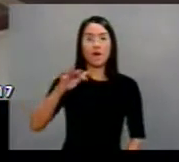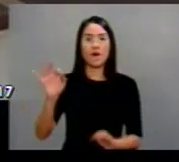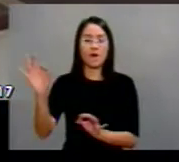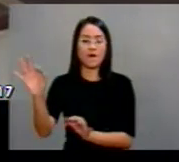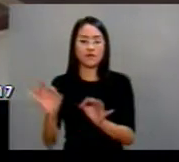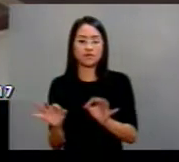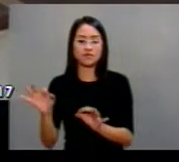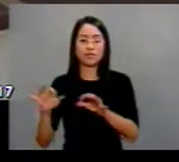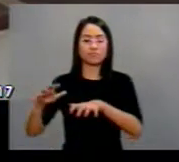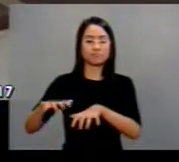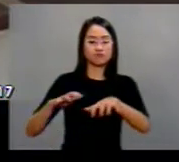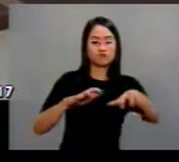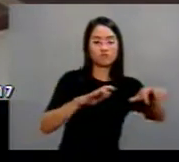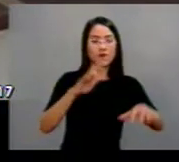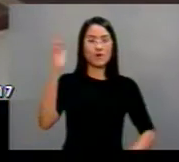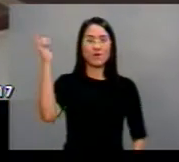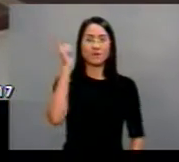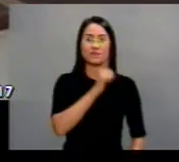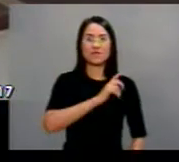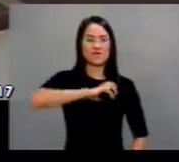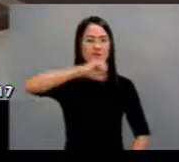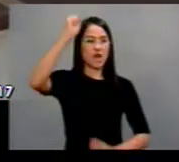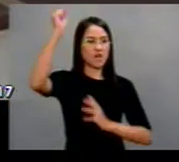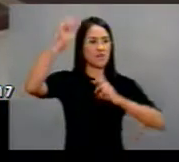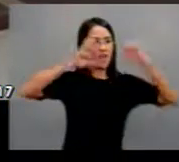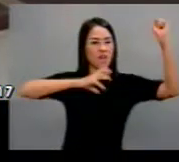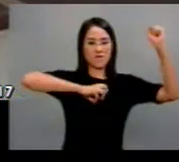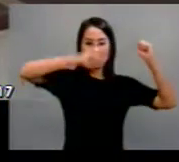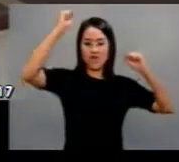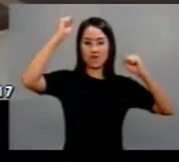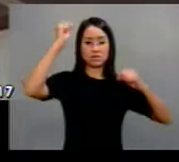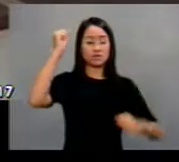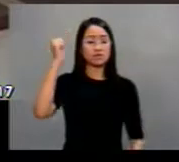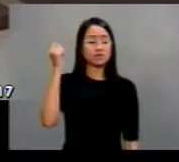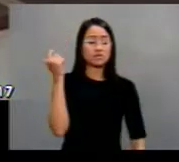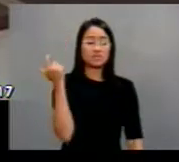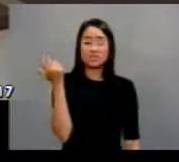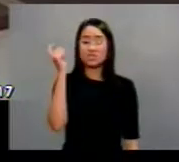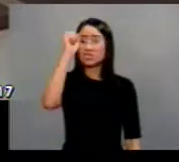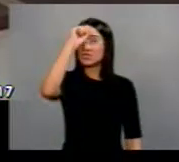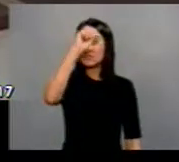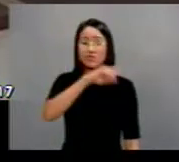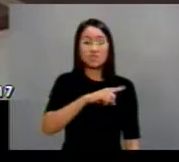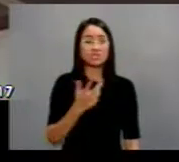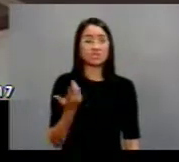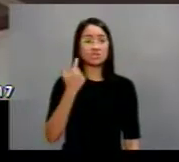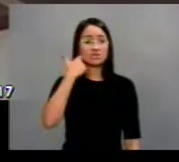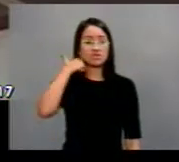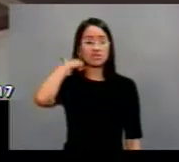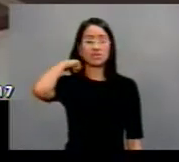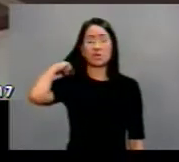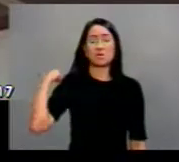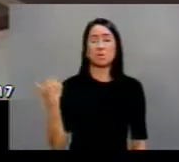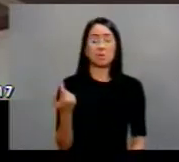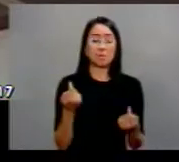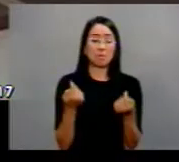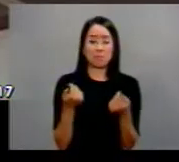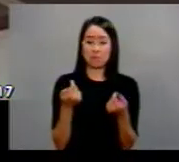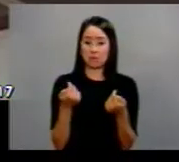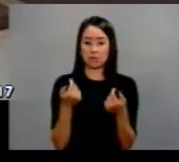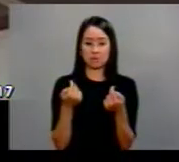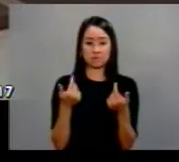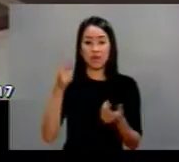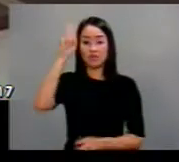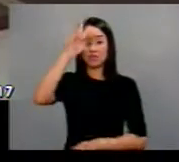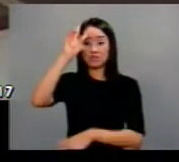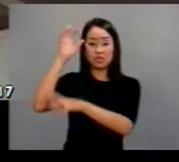organizadas conseguissem escrever a sua própria história. Tivemos pequenos lampejos ao longo desses séculos de história